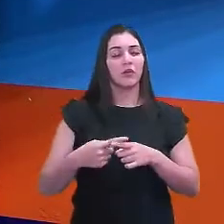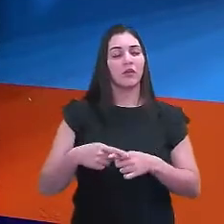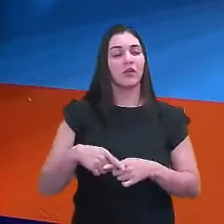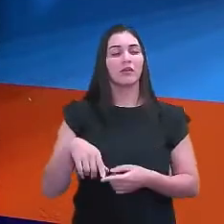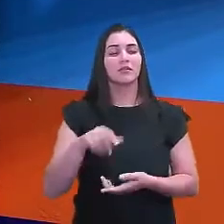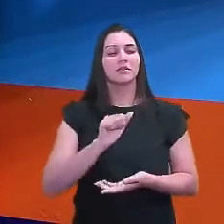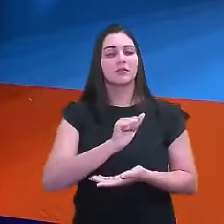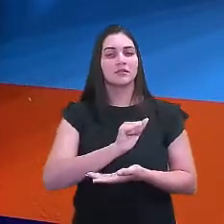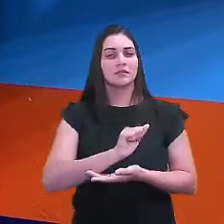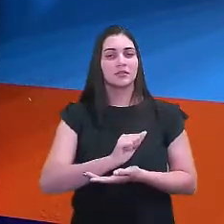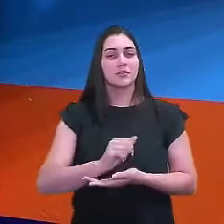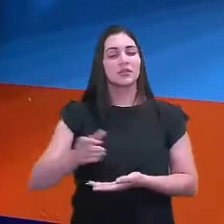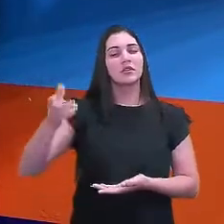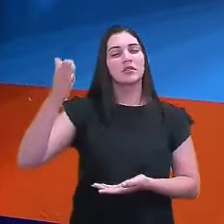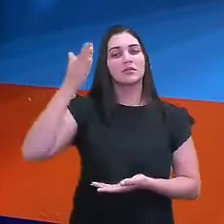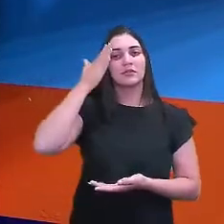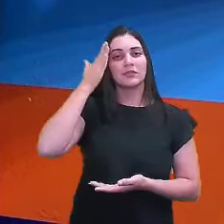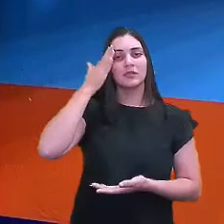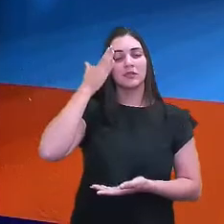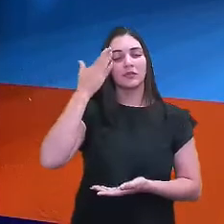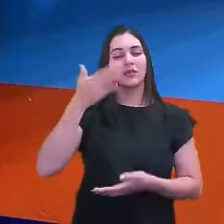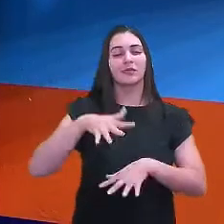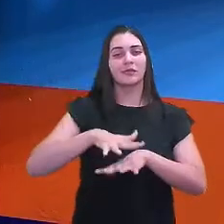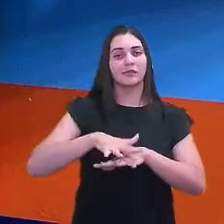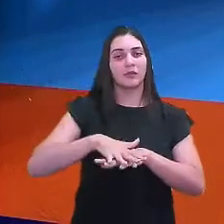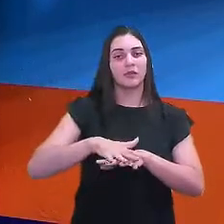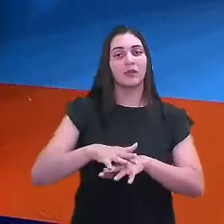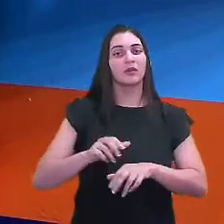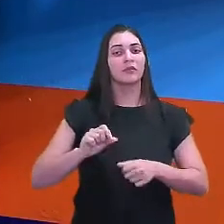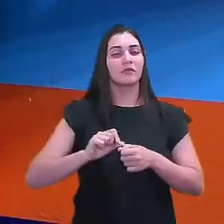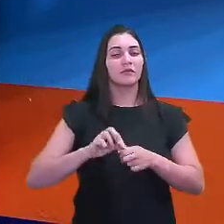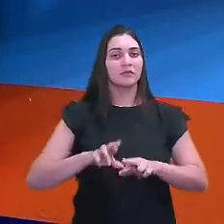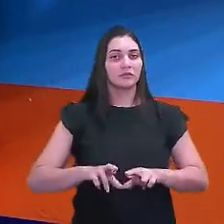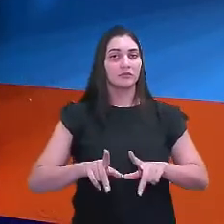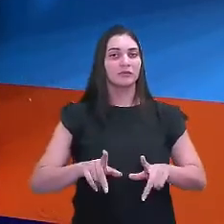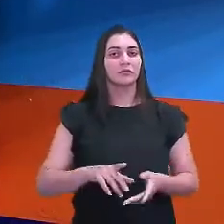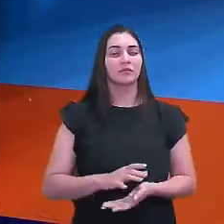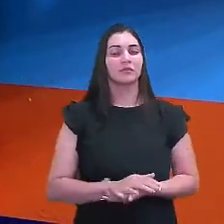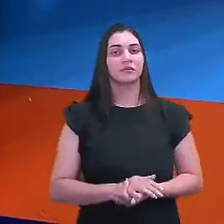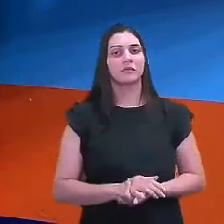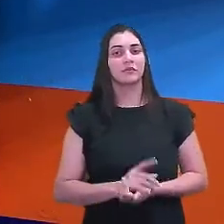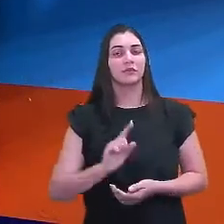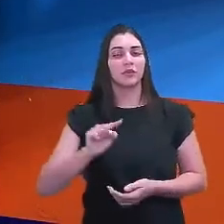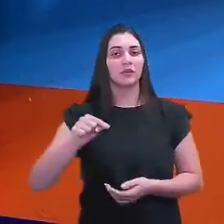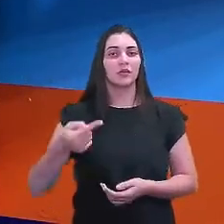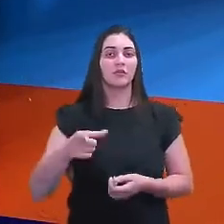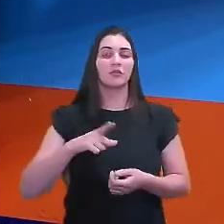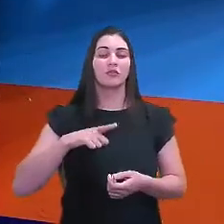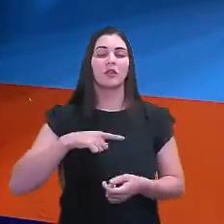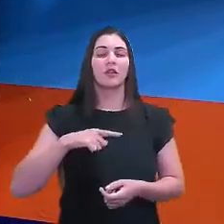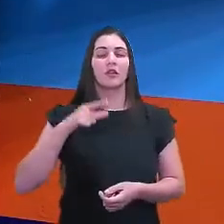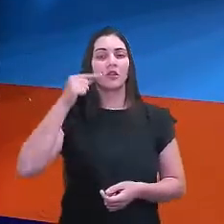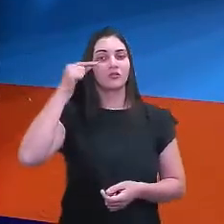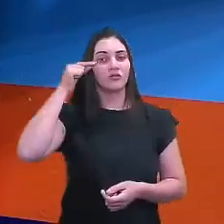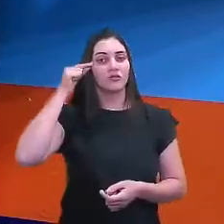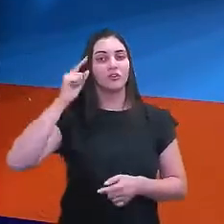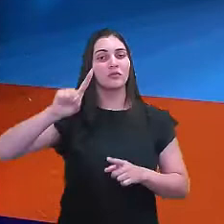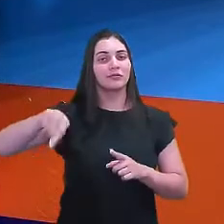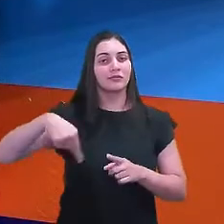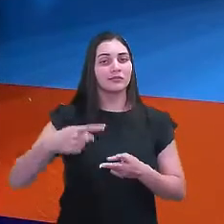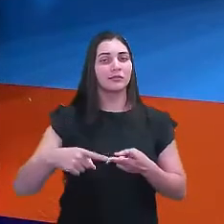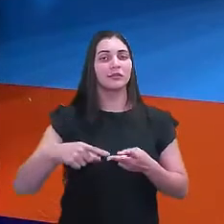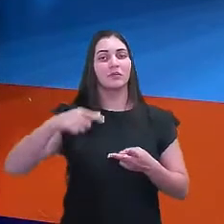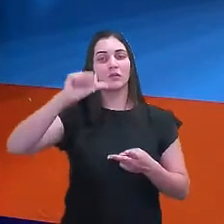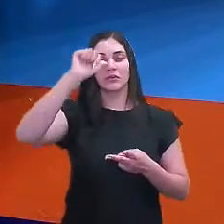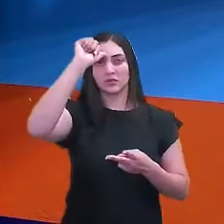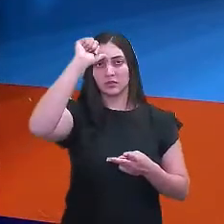letramento e essa alfabetização matemática faz muita diferença. E aí, ó, depois vem a China e depois a Índia. Então,